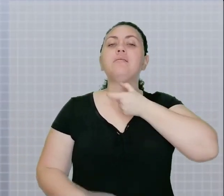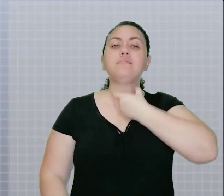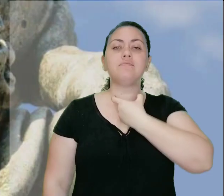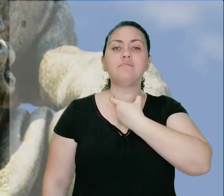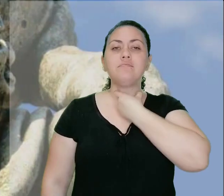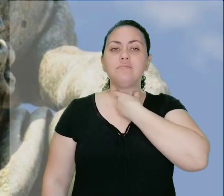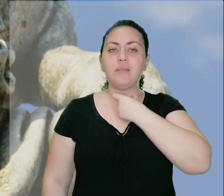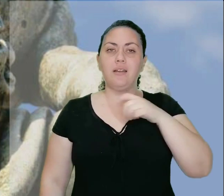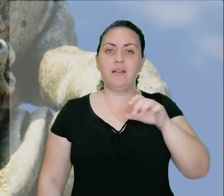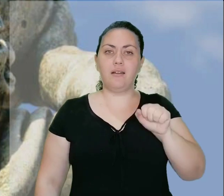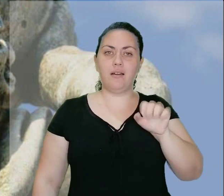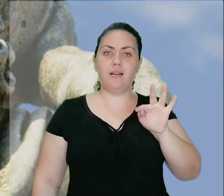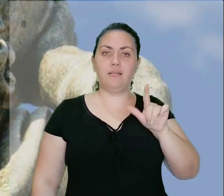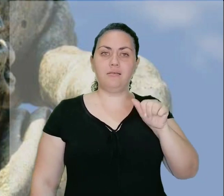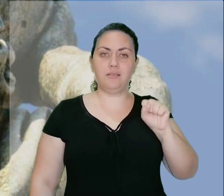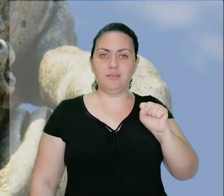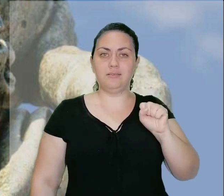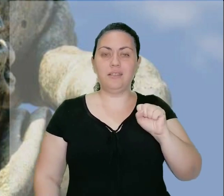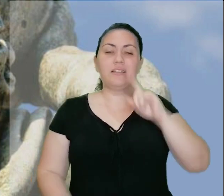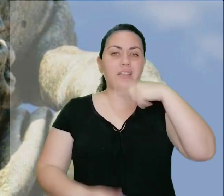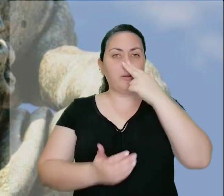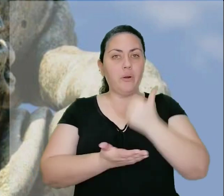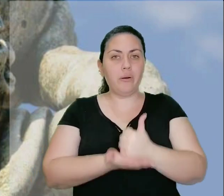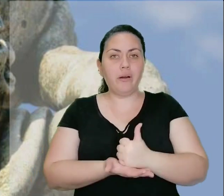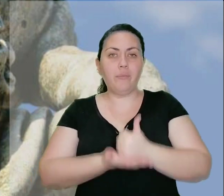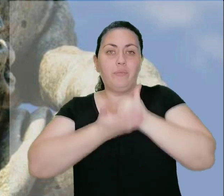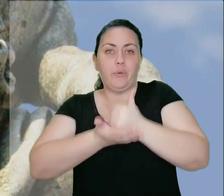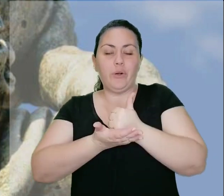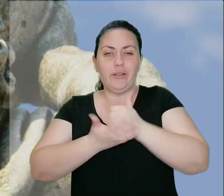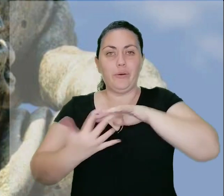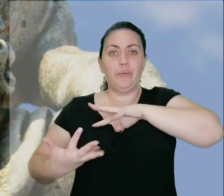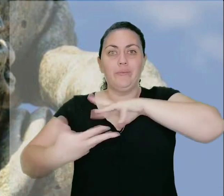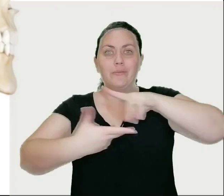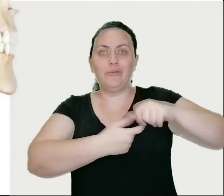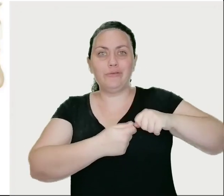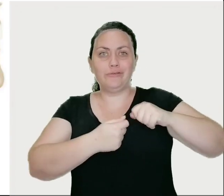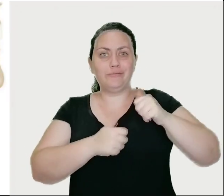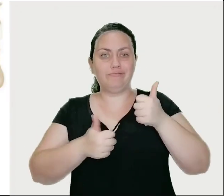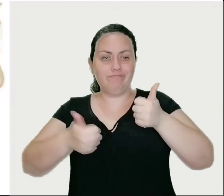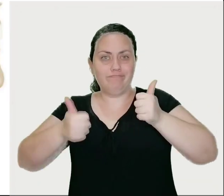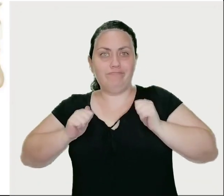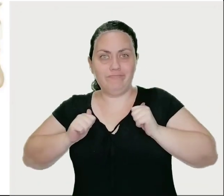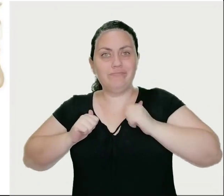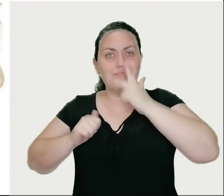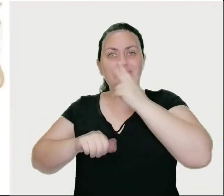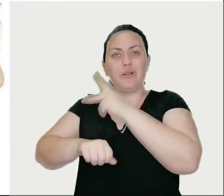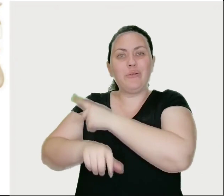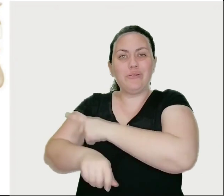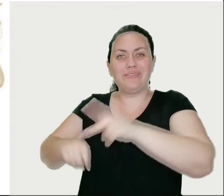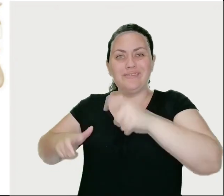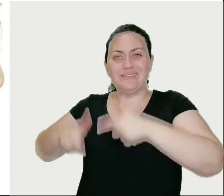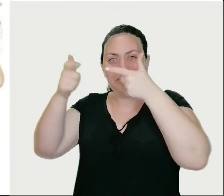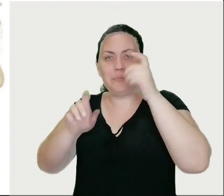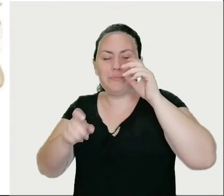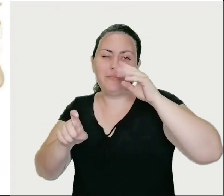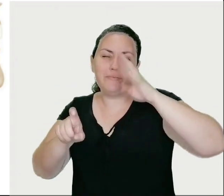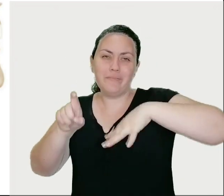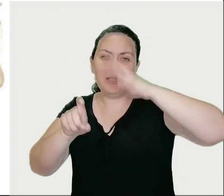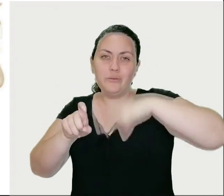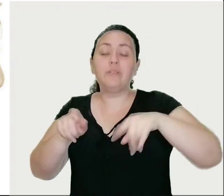Atlas, personagem da mitologia grega que sustenta o mundo em suas costas, tal como essa vértebra que sustenta toda a nossa